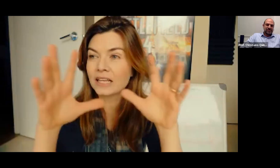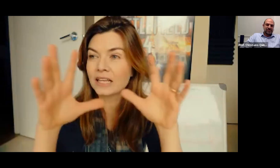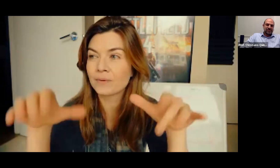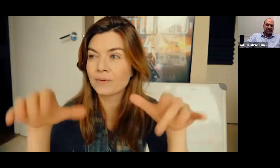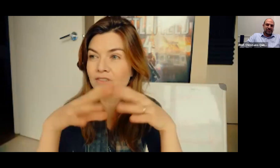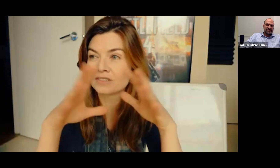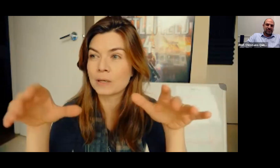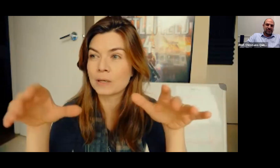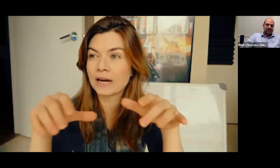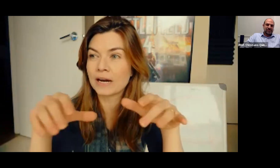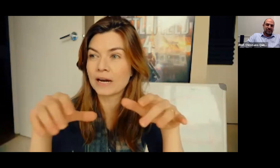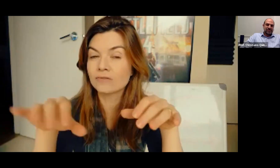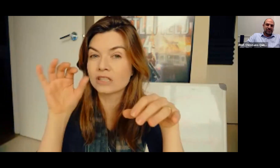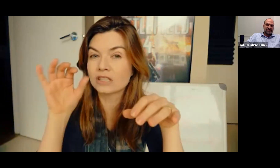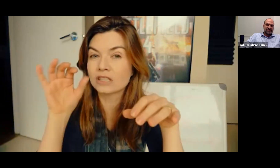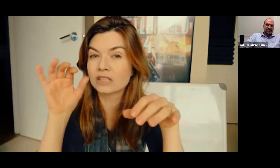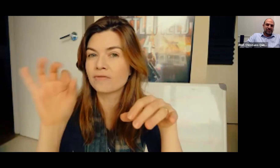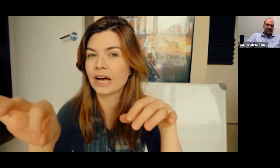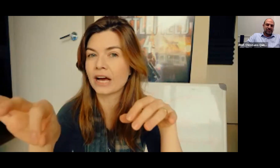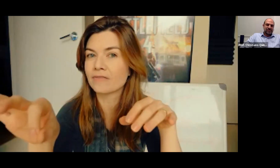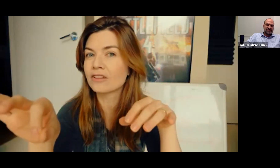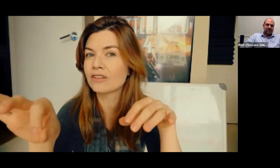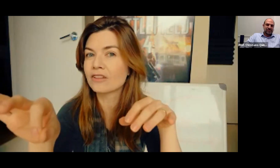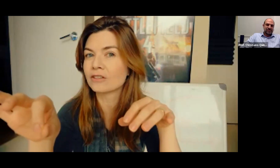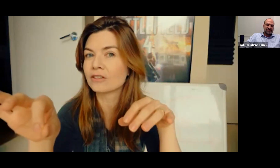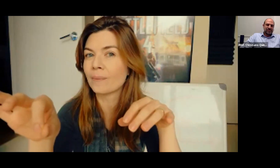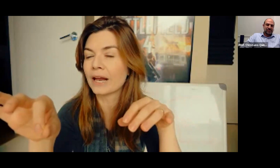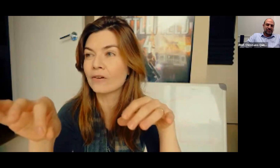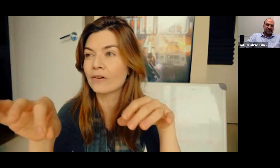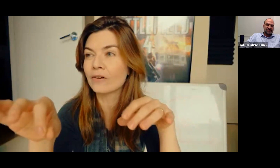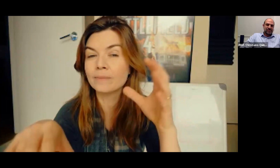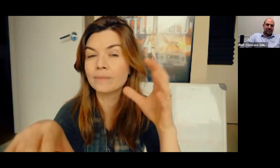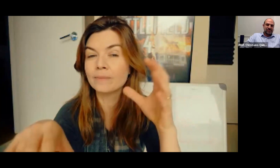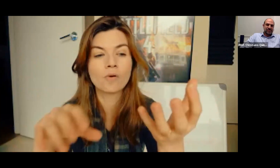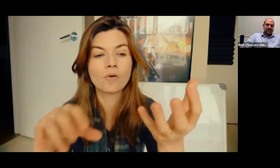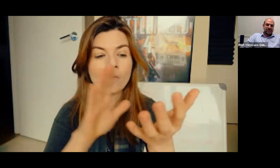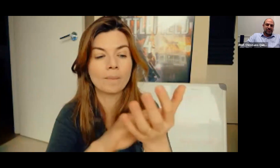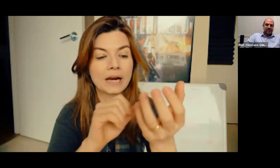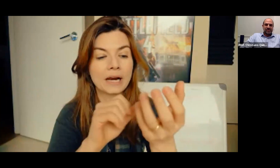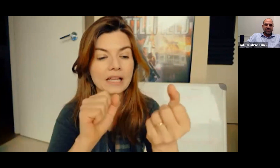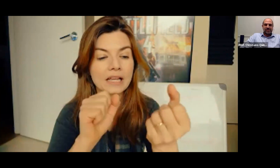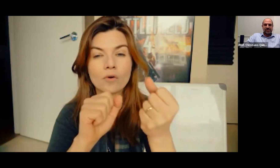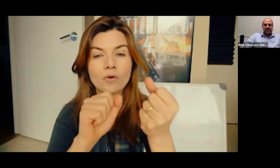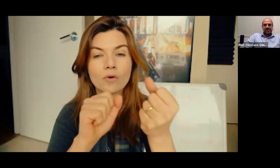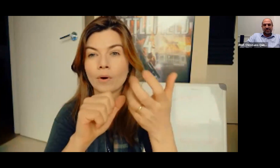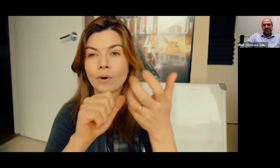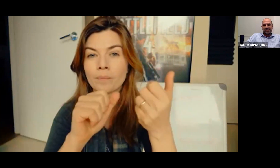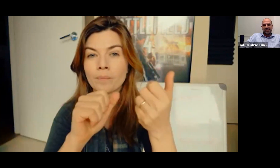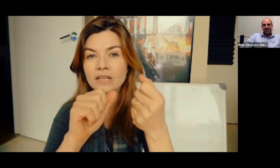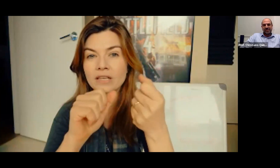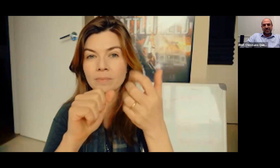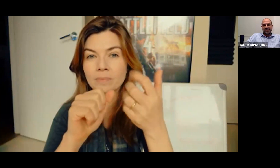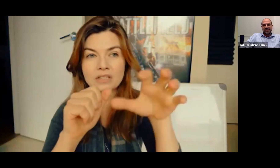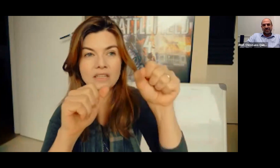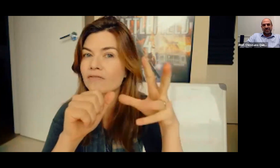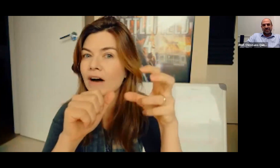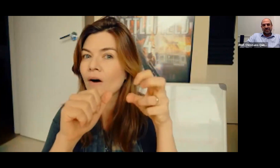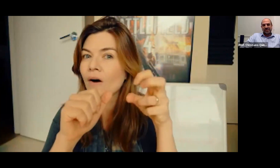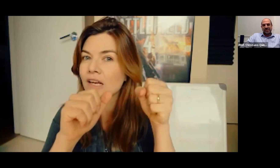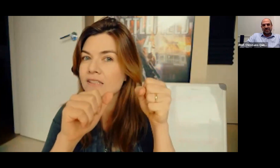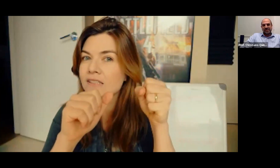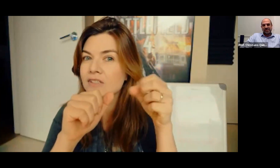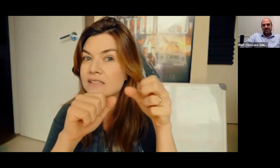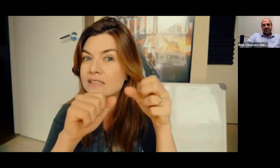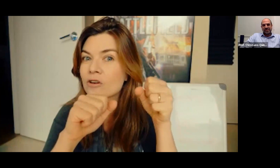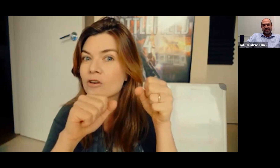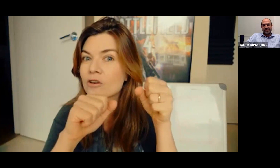E aí, depois de todos esses preparativos, antes de me enfiarem definitivamente no aparelho, o cara me vem com um aparelhinho, com uma bombinha, uma buzina, e fala,